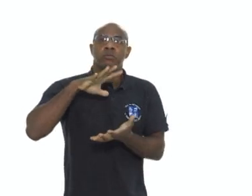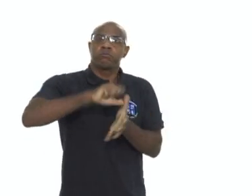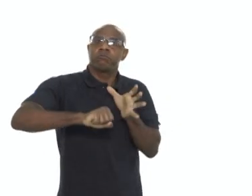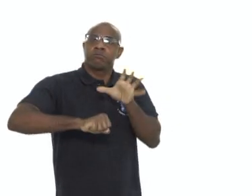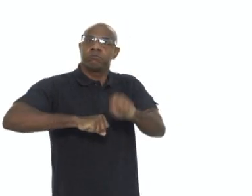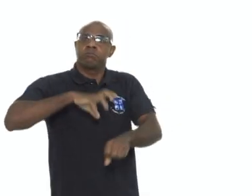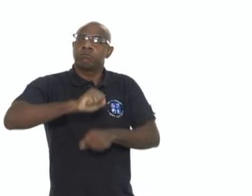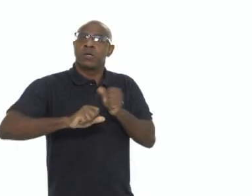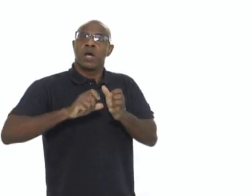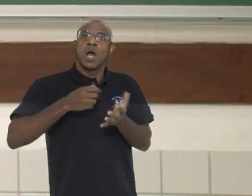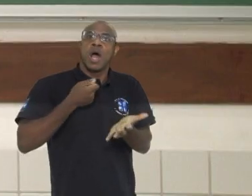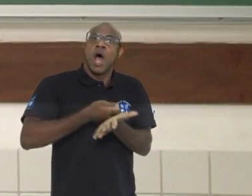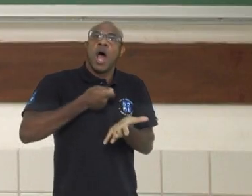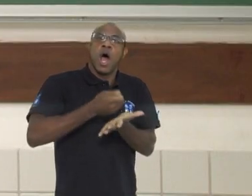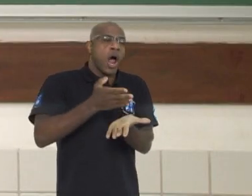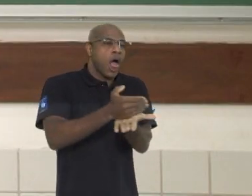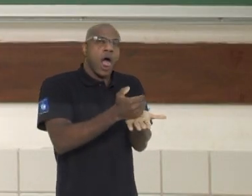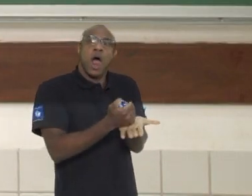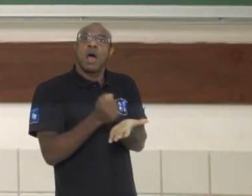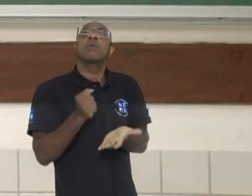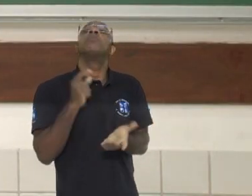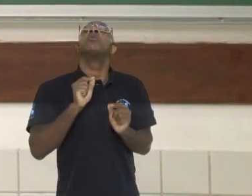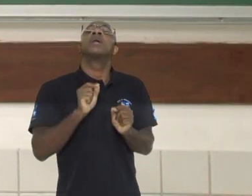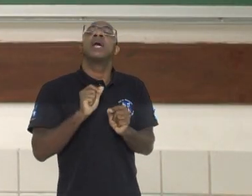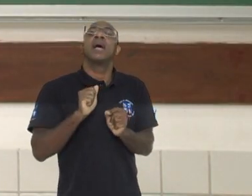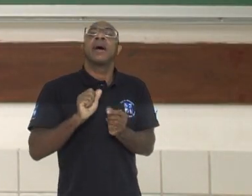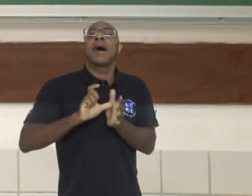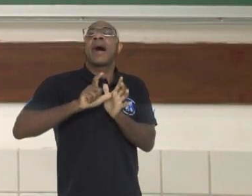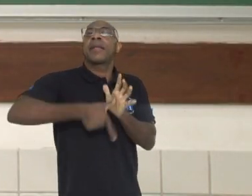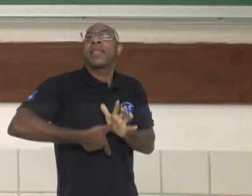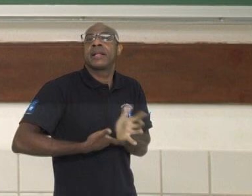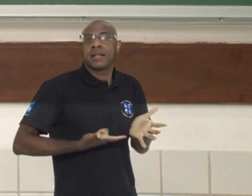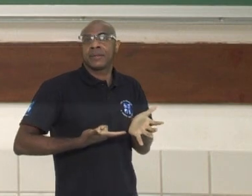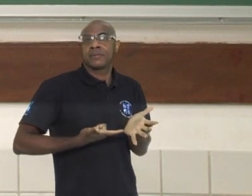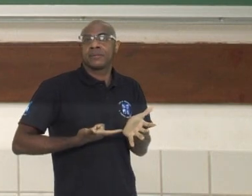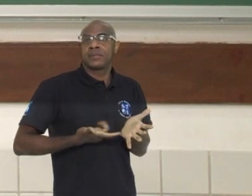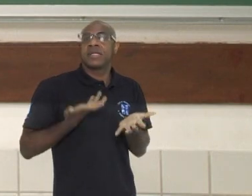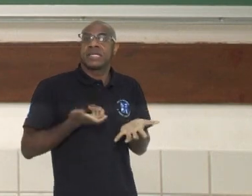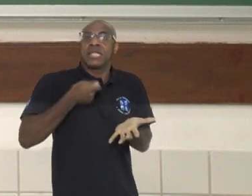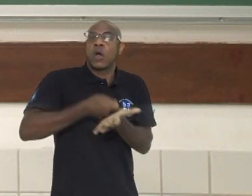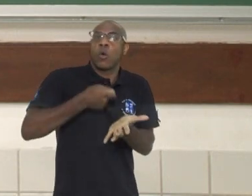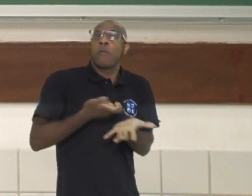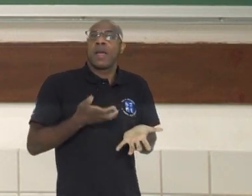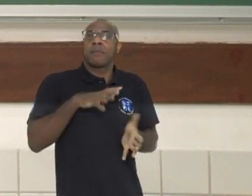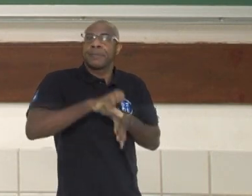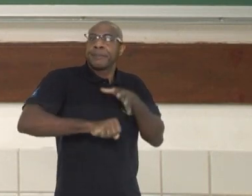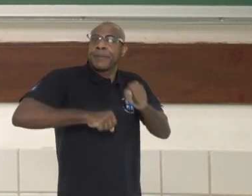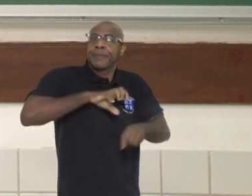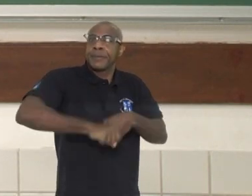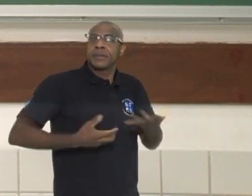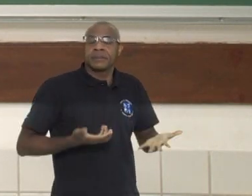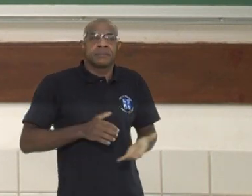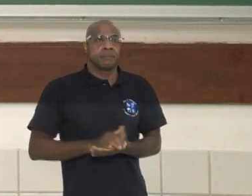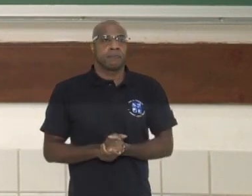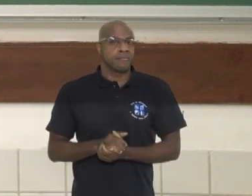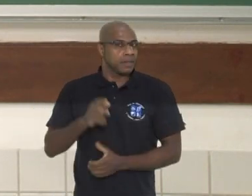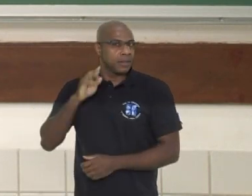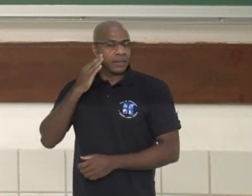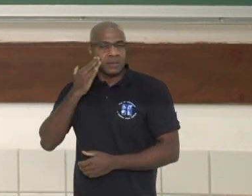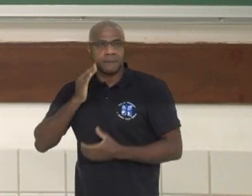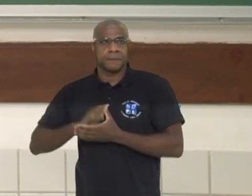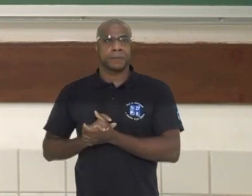Portugal. Gente, então vamos relembrar a aula passada aqui? Você tem